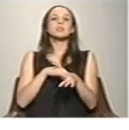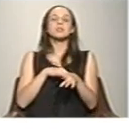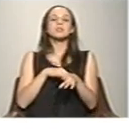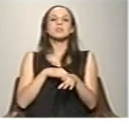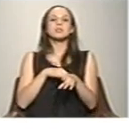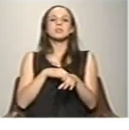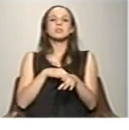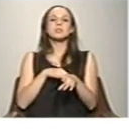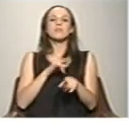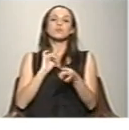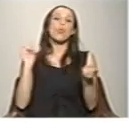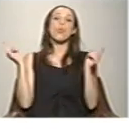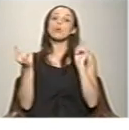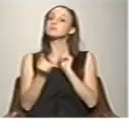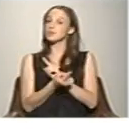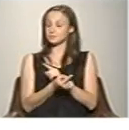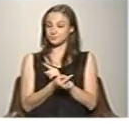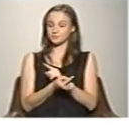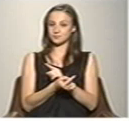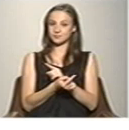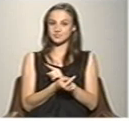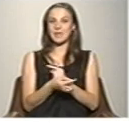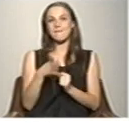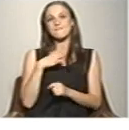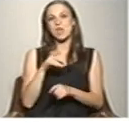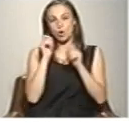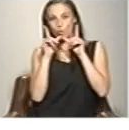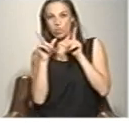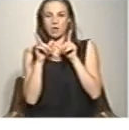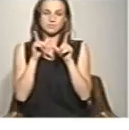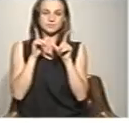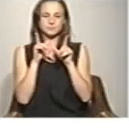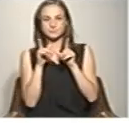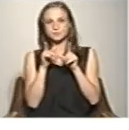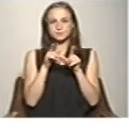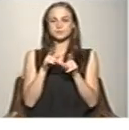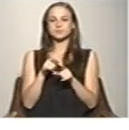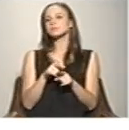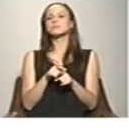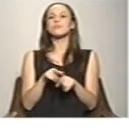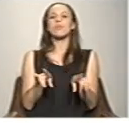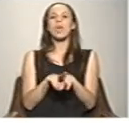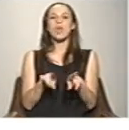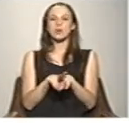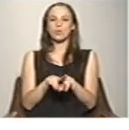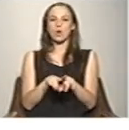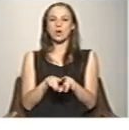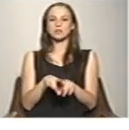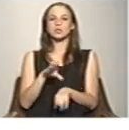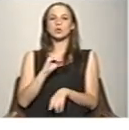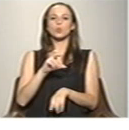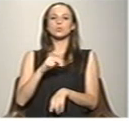o contrário daquilo que nós estávamos a para dizer. Para nos acordar, não é? Para nos acordar um bocadinho. Para nos predispor. É uma espécie de cortisol, que é para